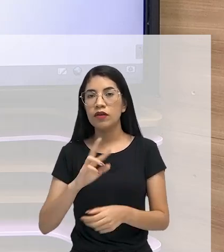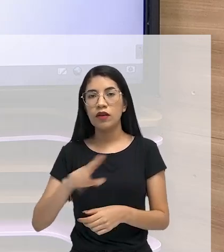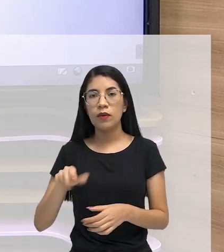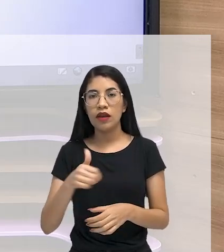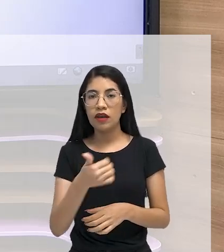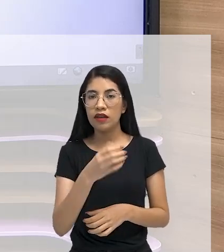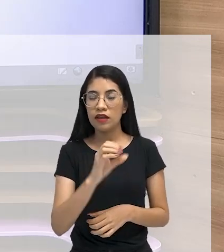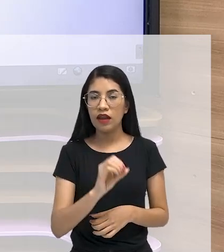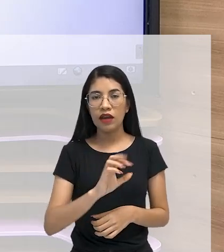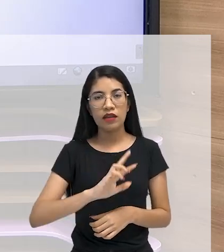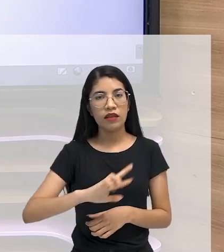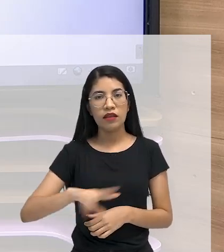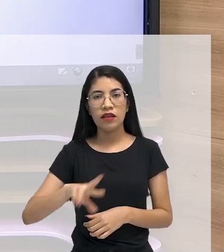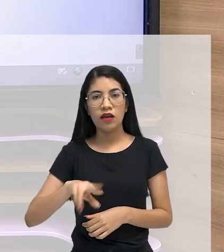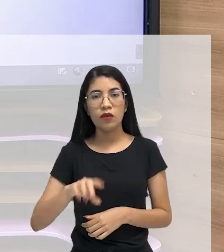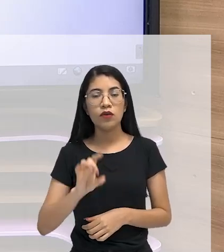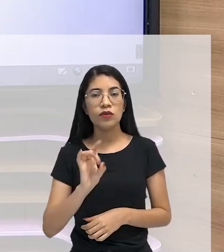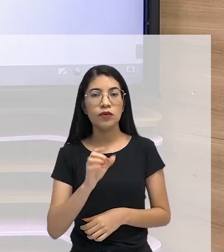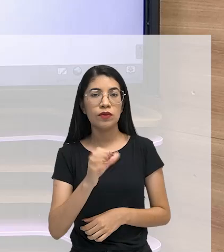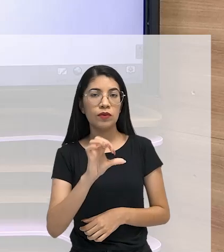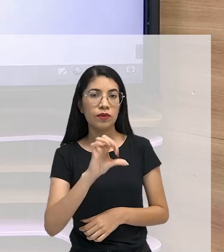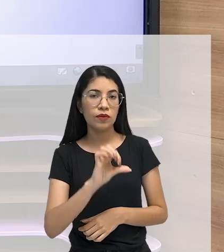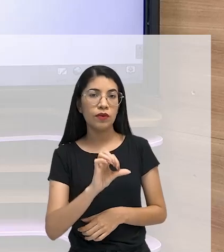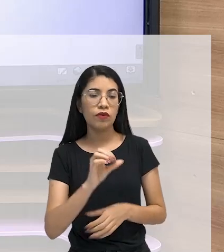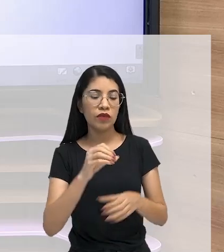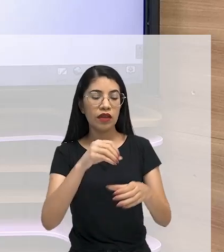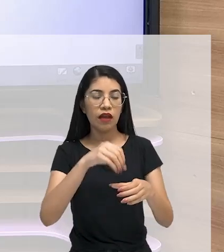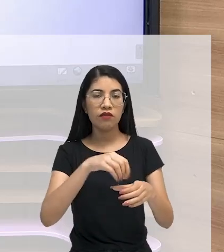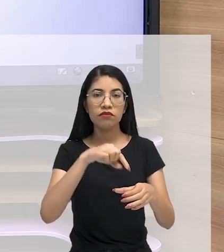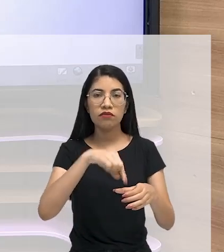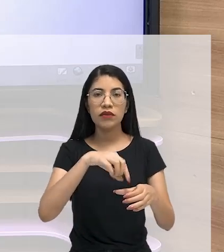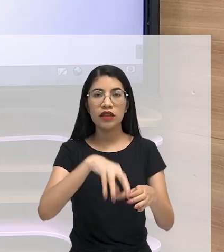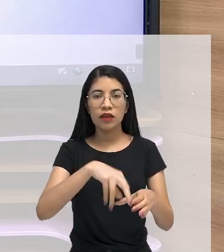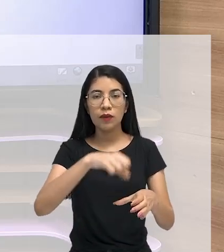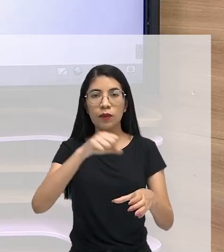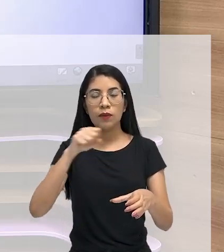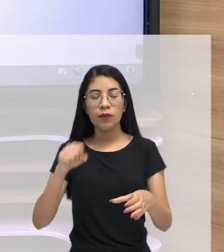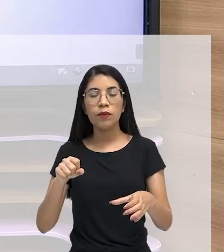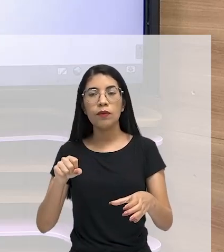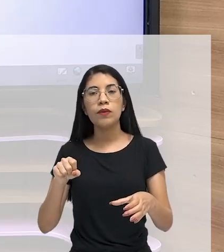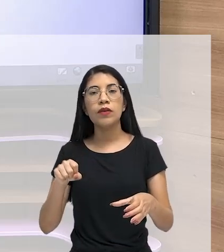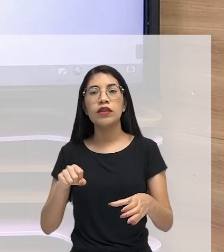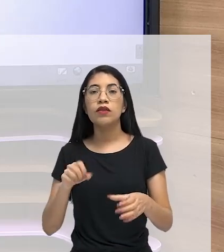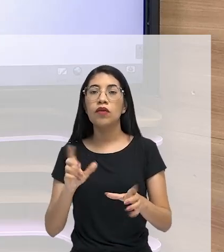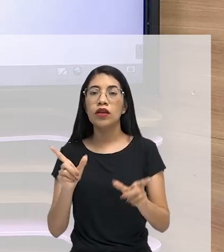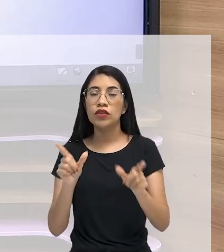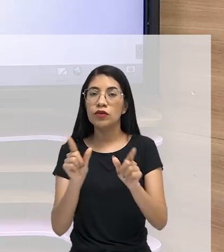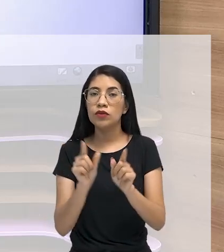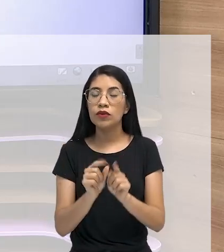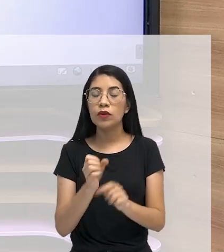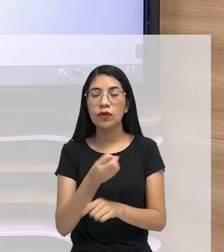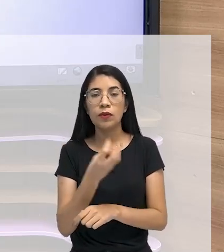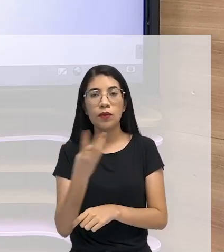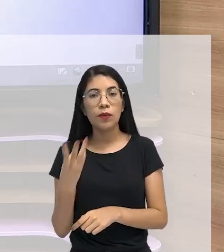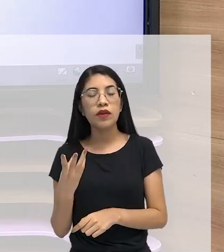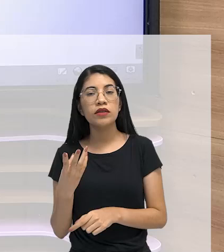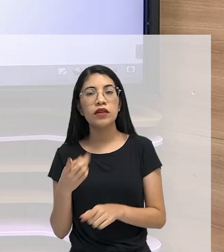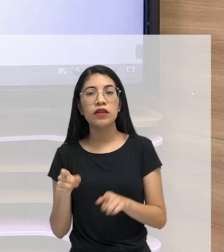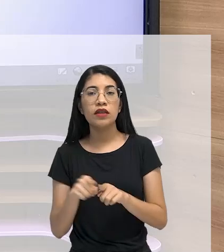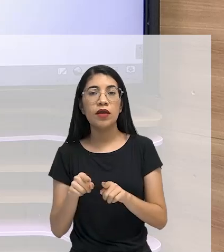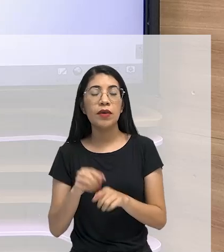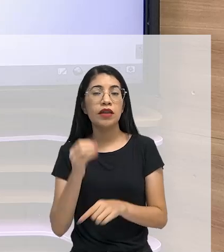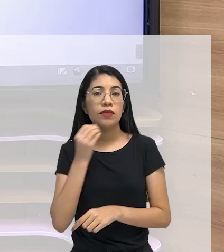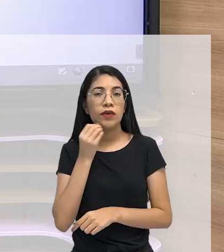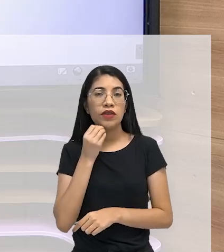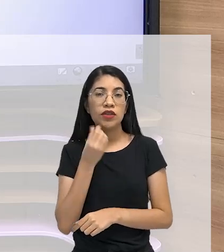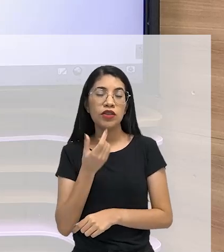10 bolinhas. Você só terá 9 bolinhas. Então você diminuiu, você alterou o espaço amostral. Consequentemente, a chance de tirar